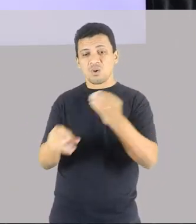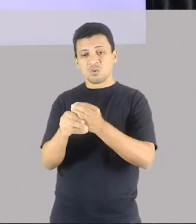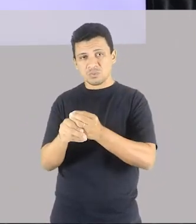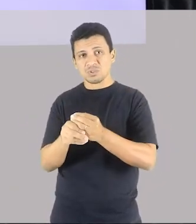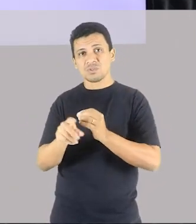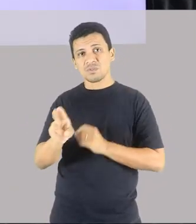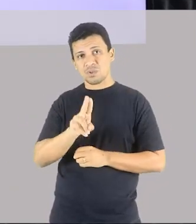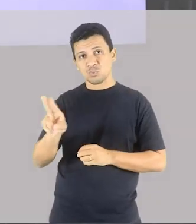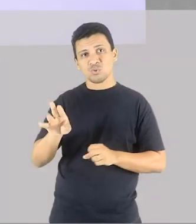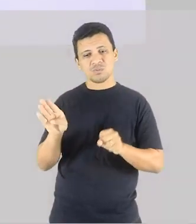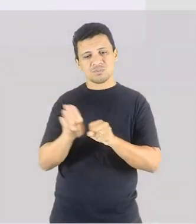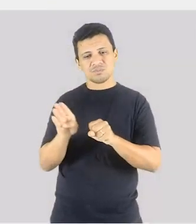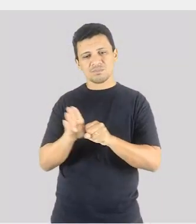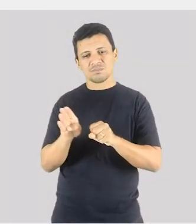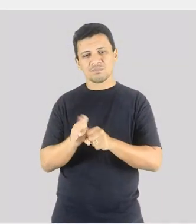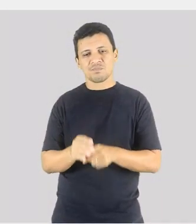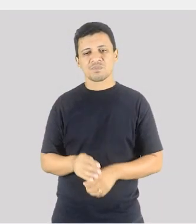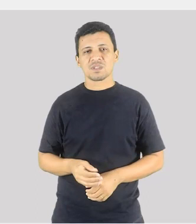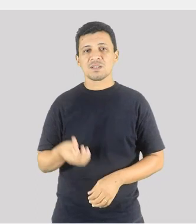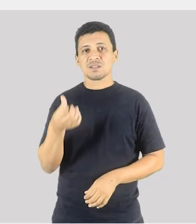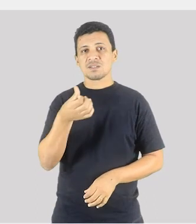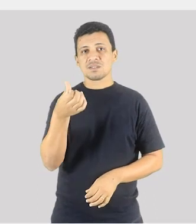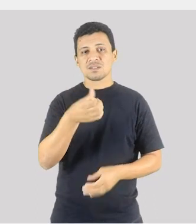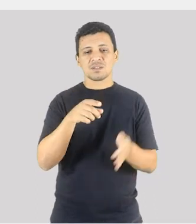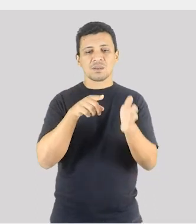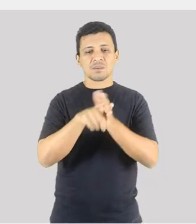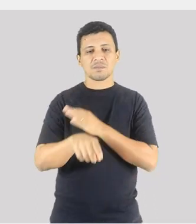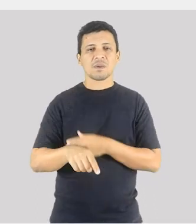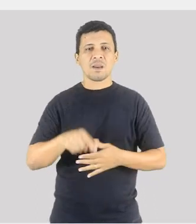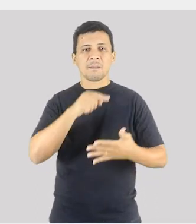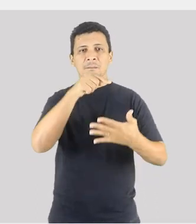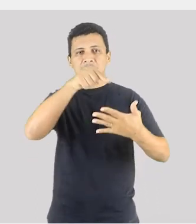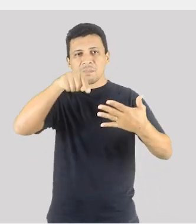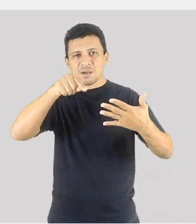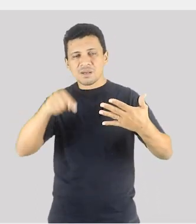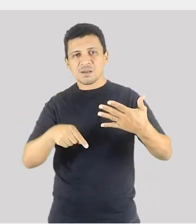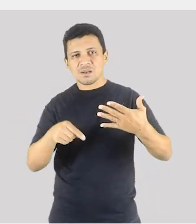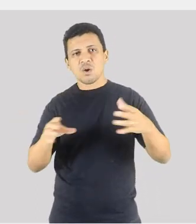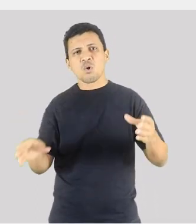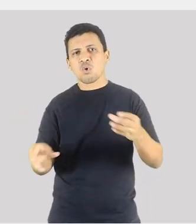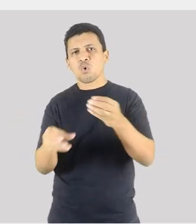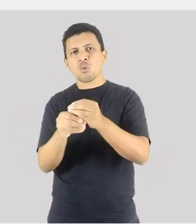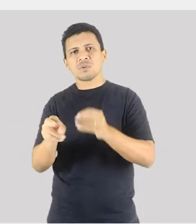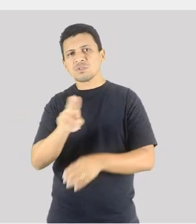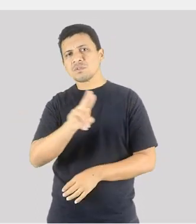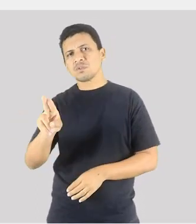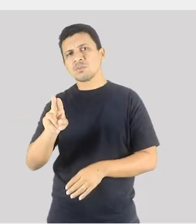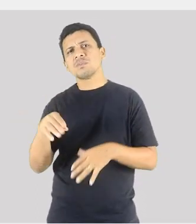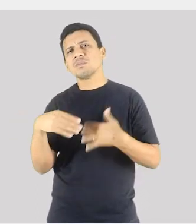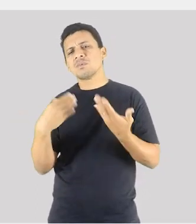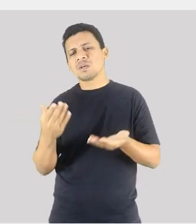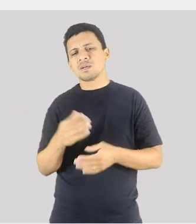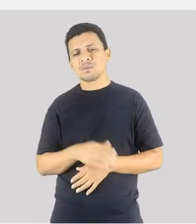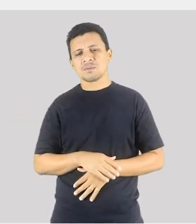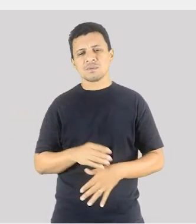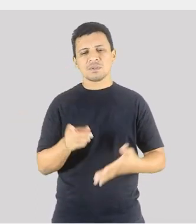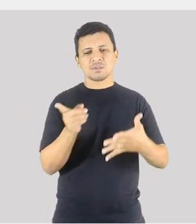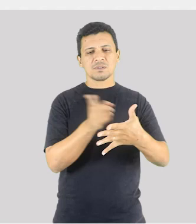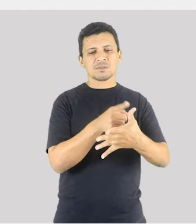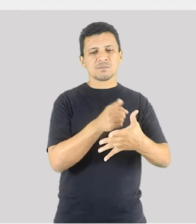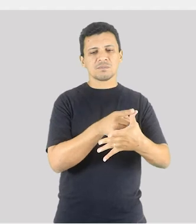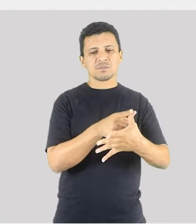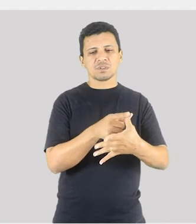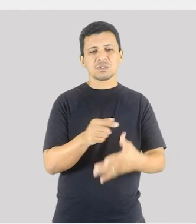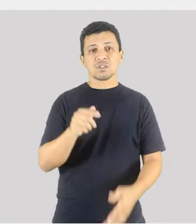um nome. E a última questão, eu quero que vocês me digam qual é a completiva nominal, tá? Notem, na letra A,